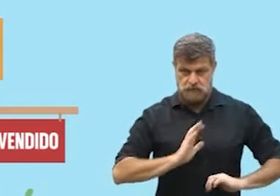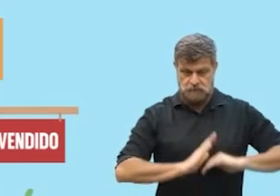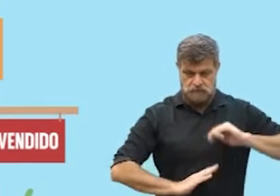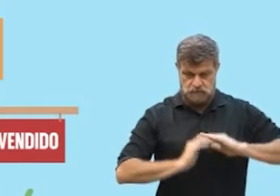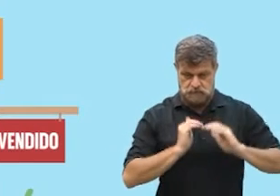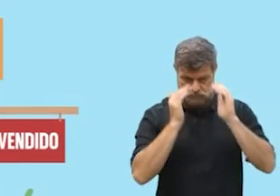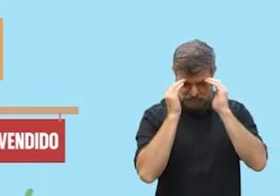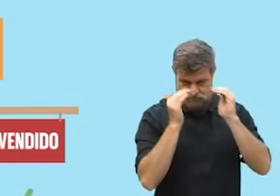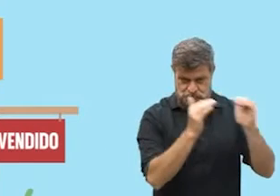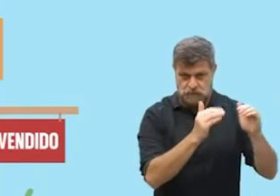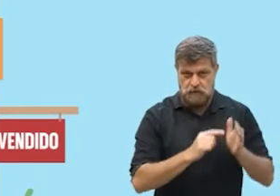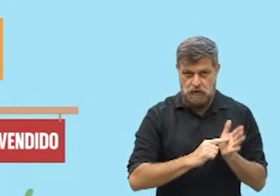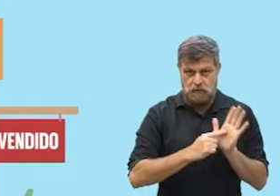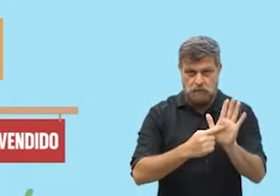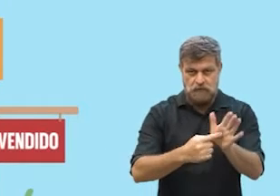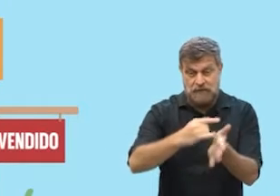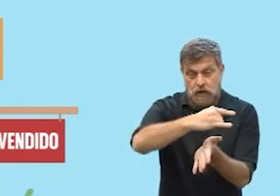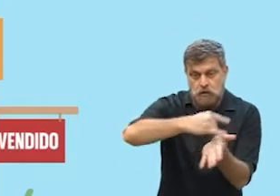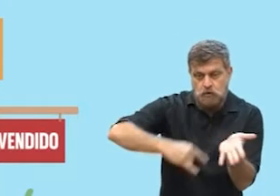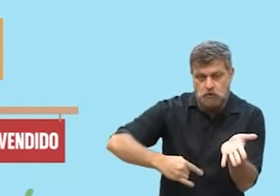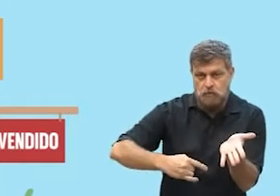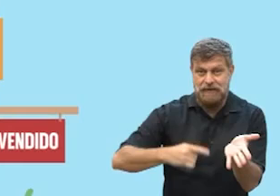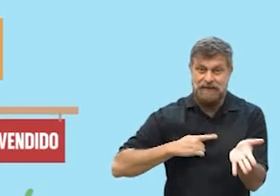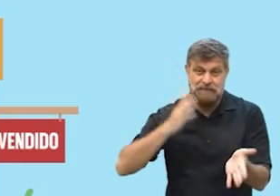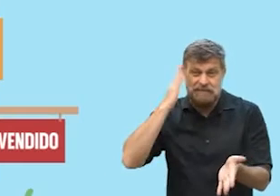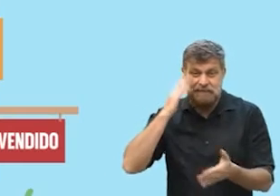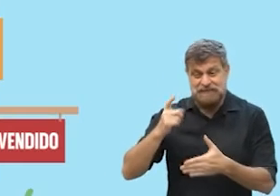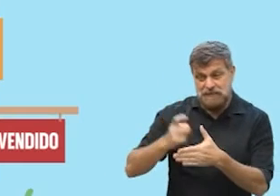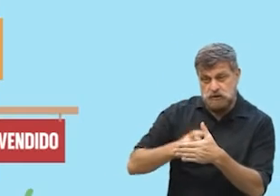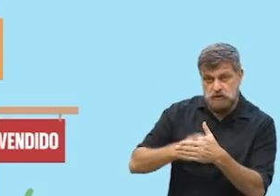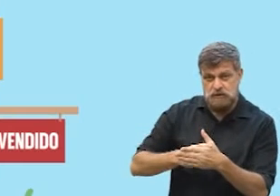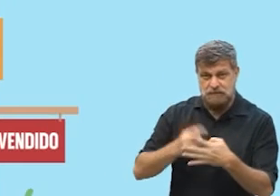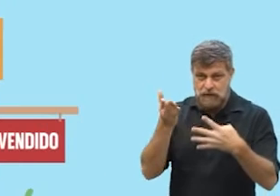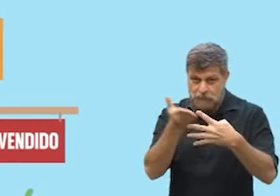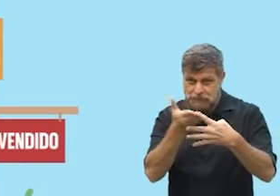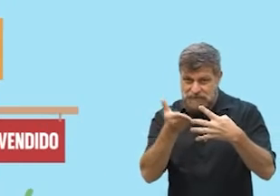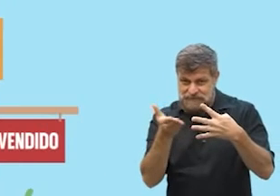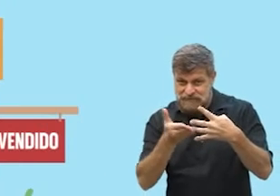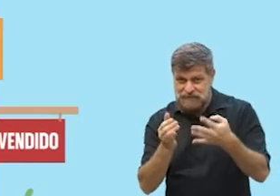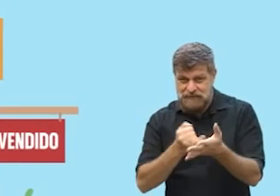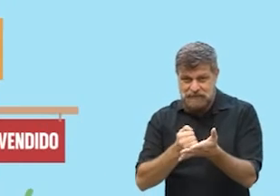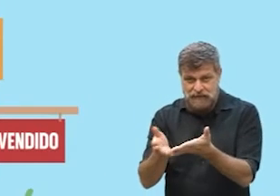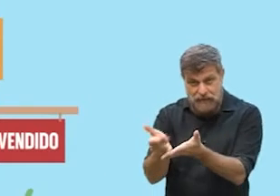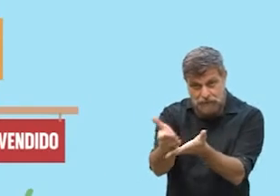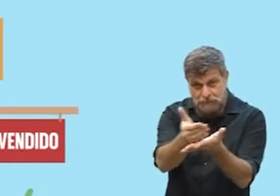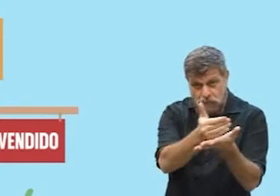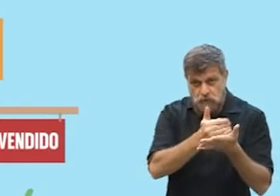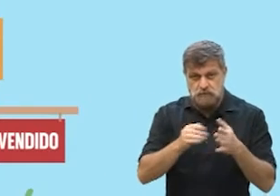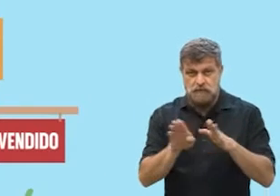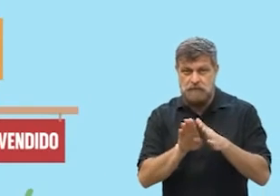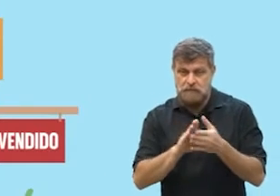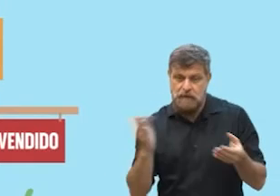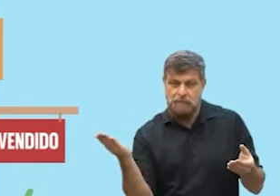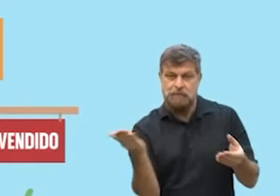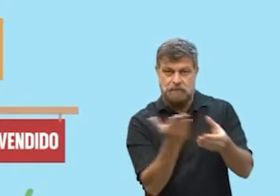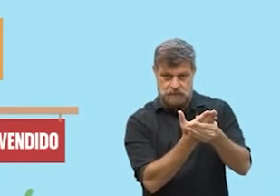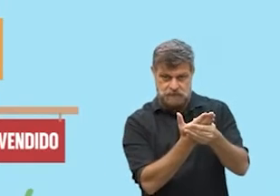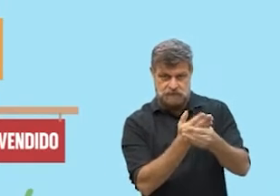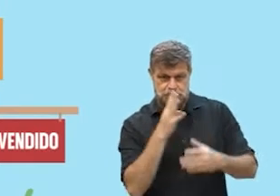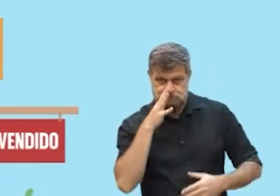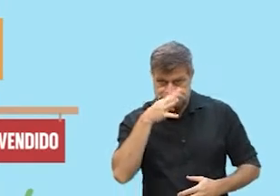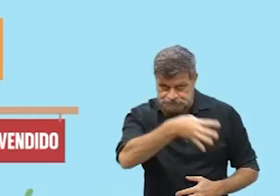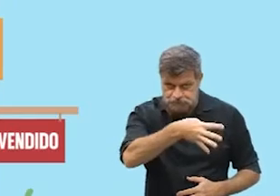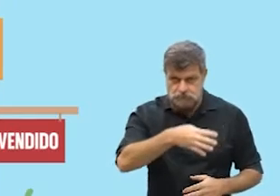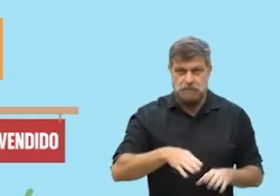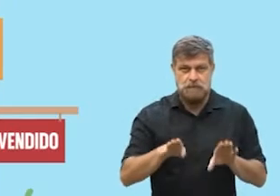classe, apresentar as certidões do imóvel sobre dívidas, financiamento, dívida de IPTU e até possíveis processos contra o vendedor